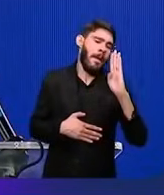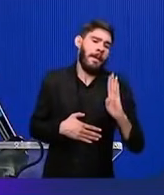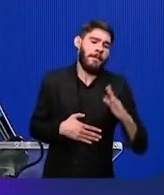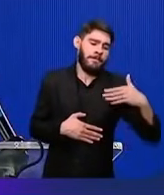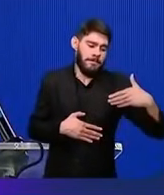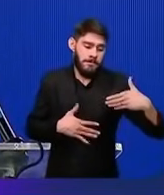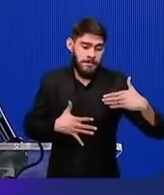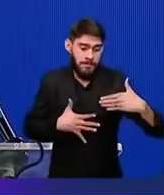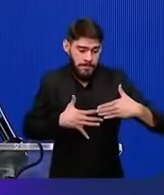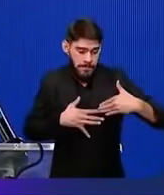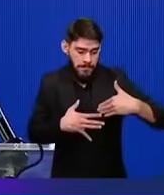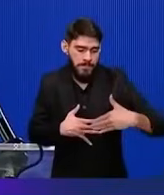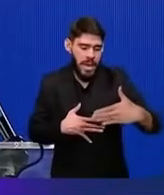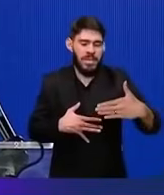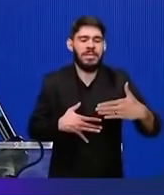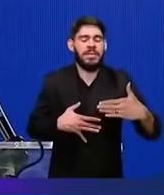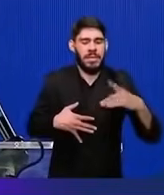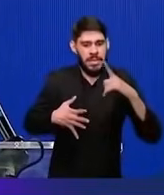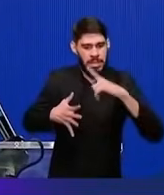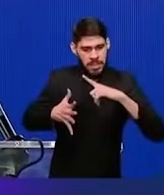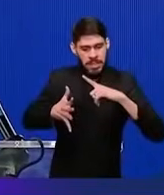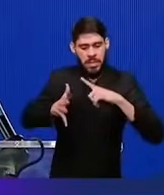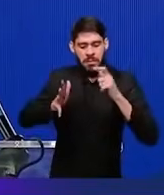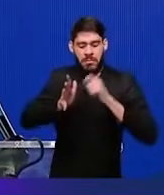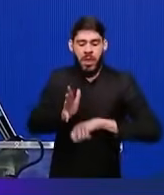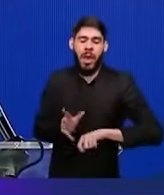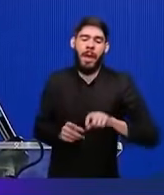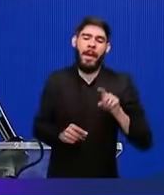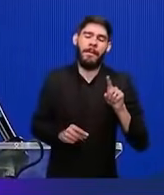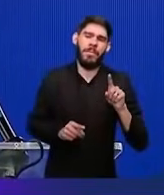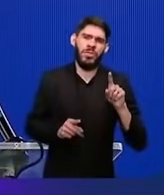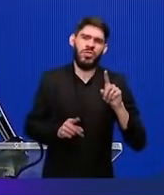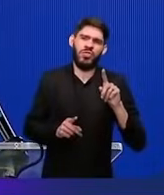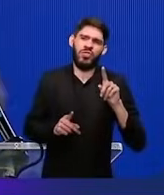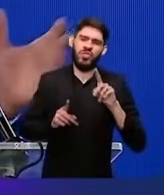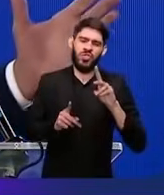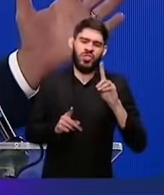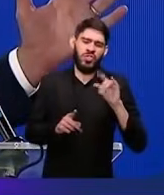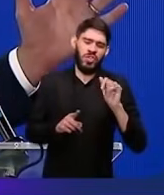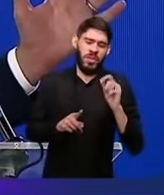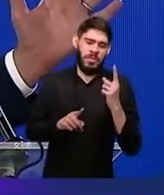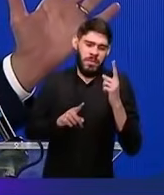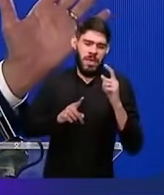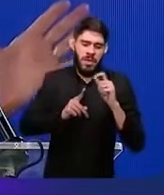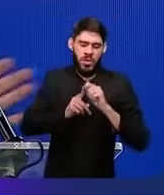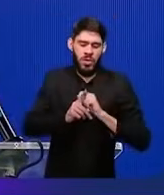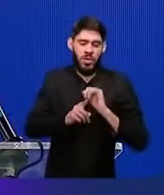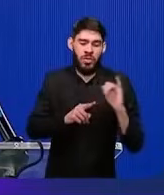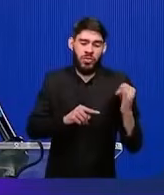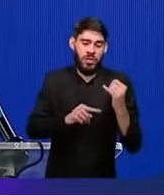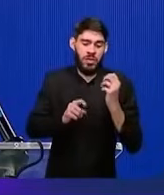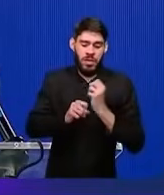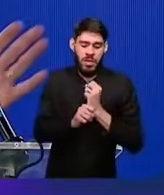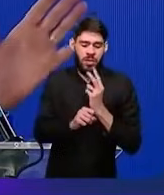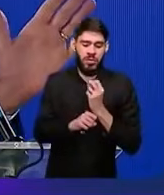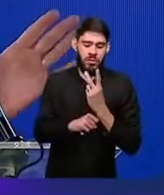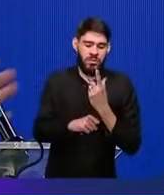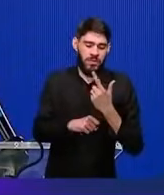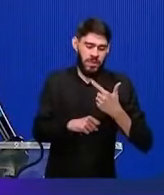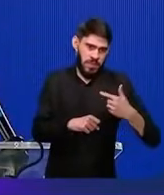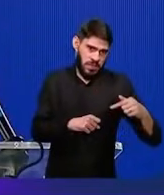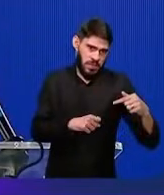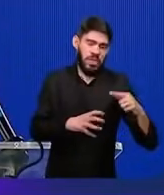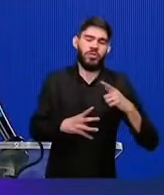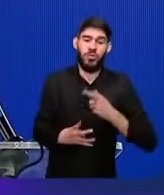com a sanção, e a partir de 1º de janeiro de 2027, quando ele é totalmente